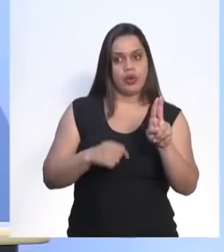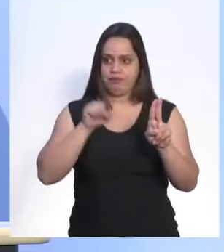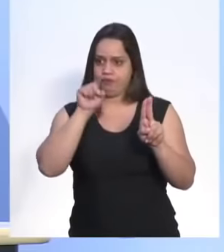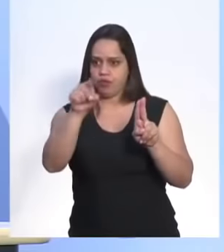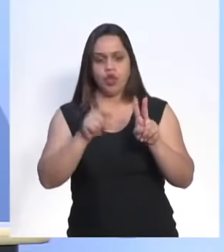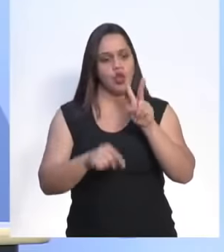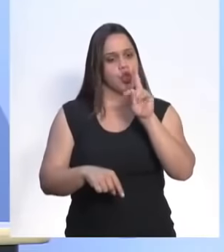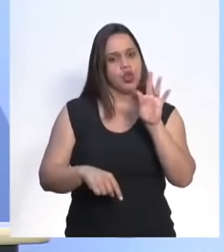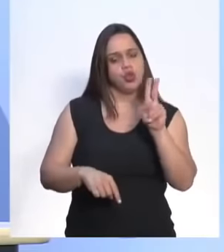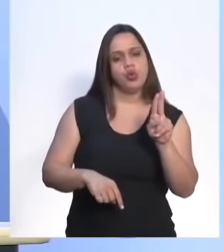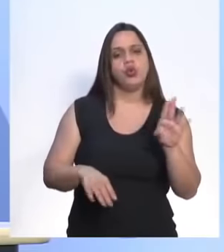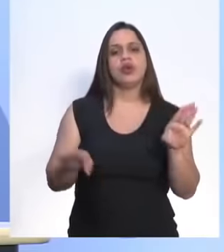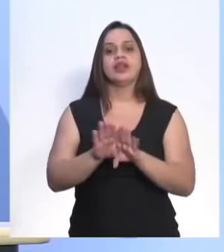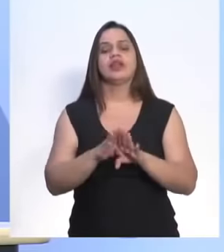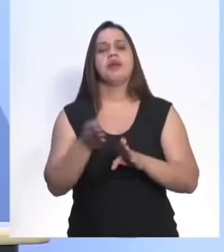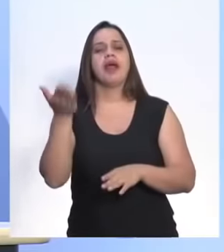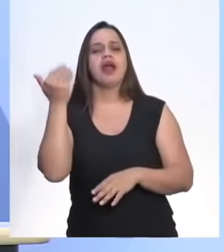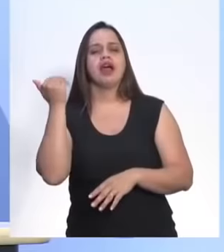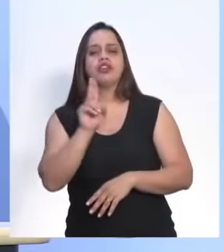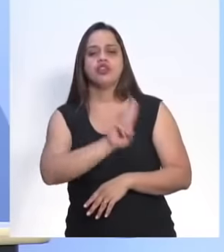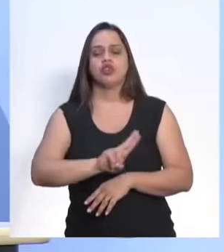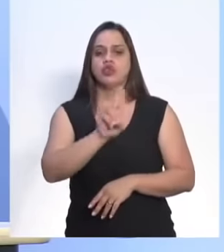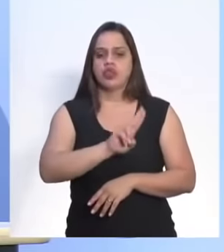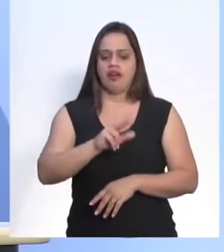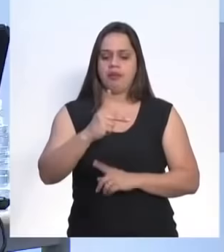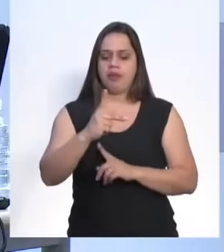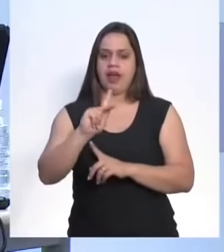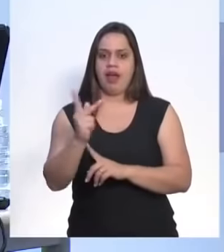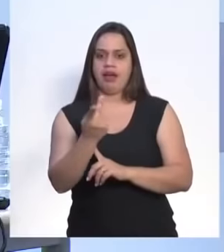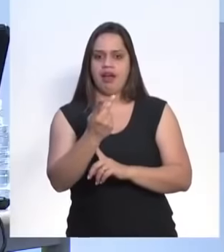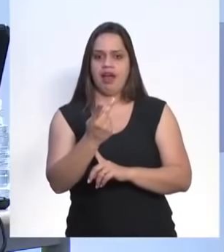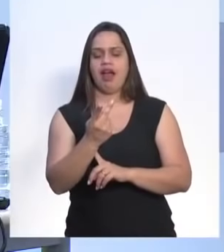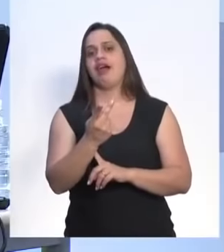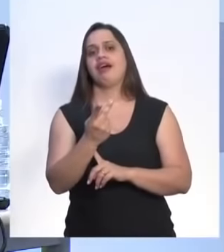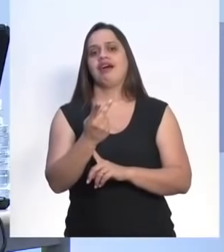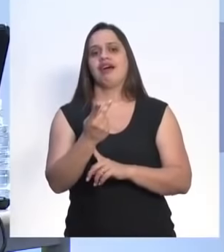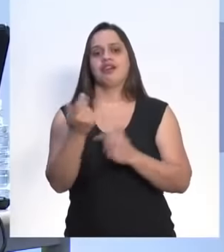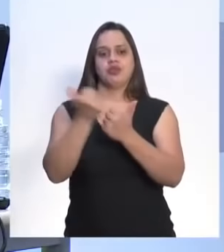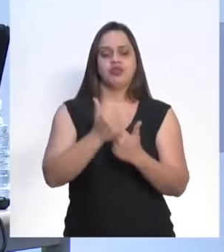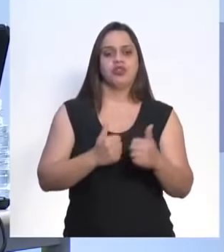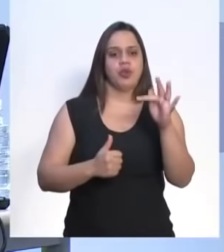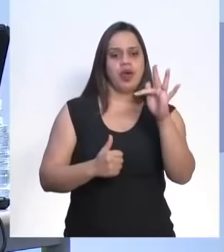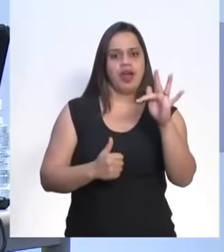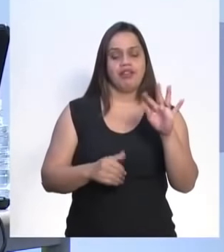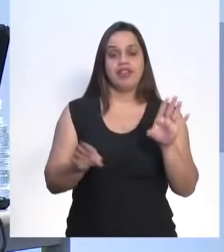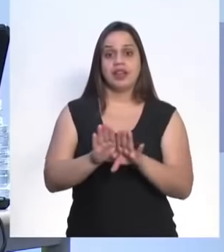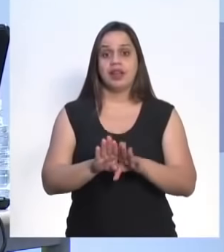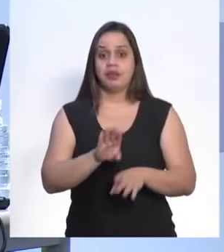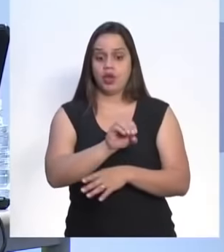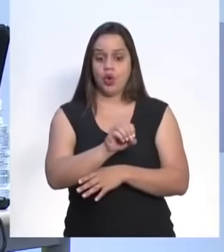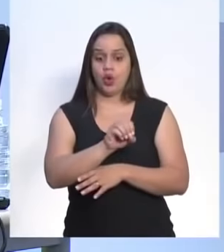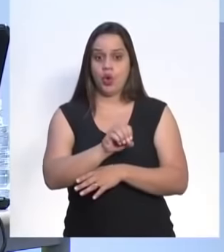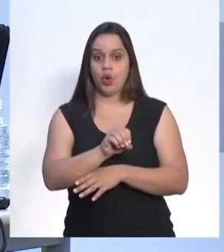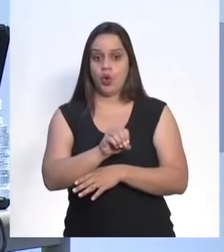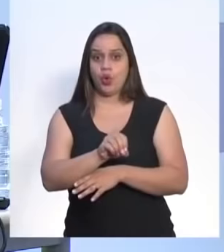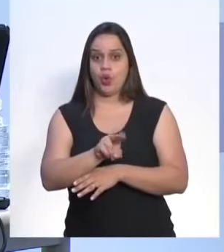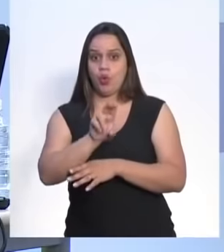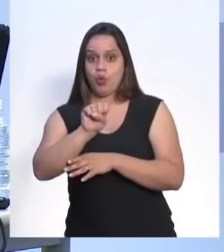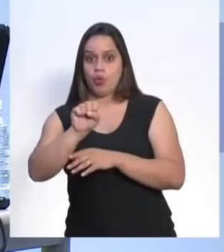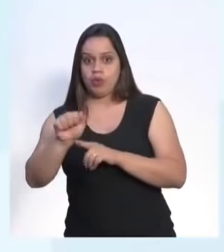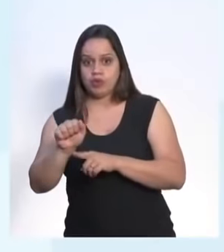se usava o PH no lugar do F, né? O Cousa, né, que a gente vê em alguns livros aí. Ou até